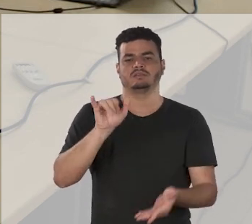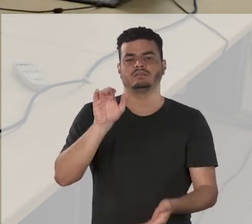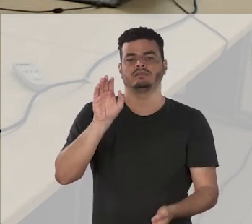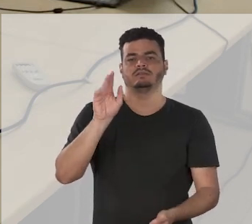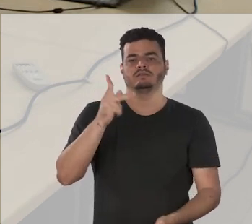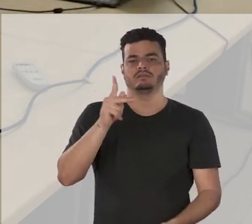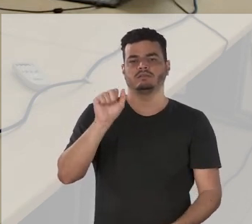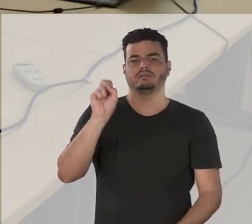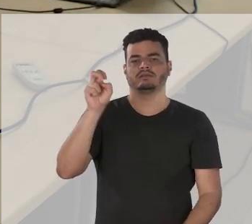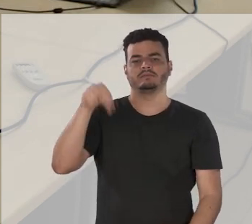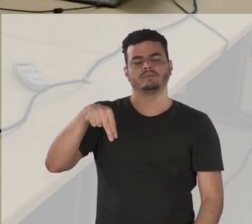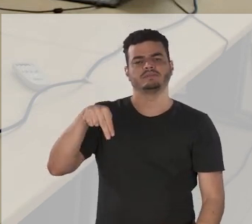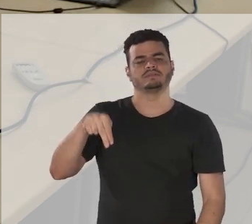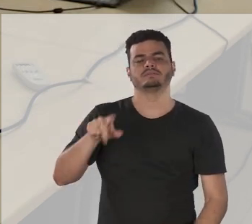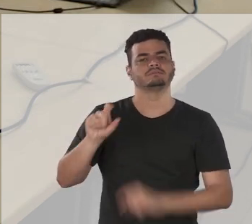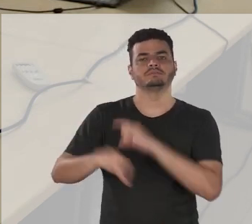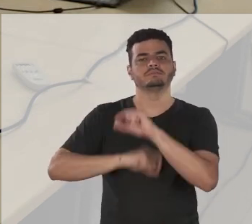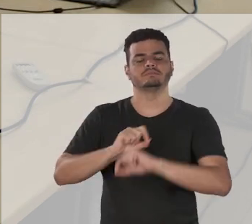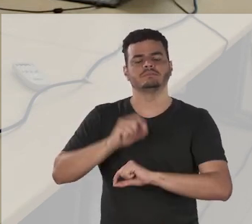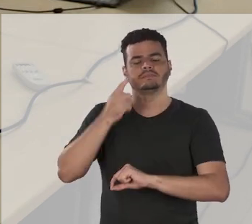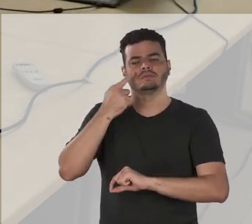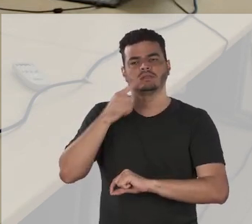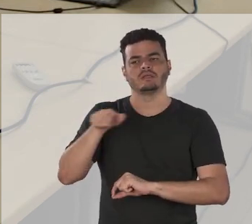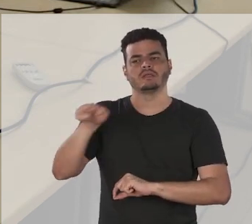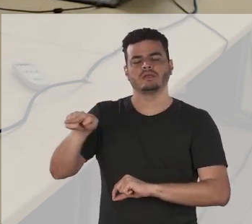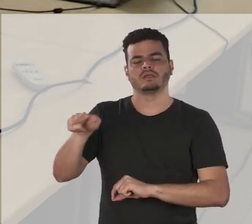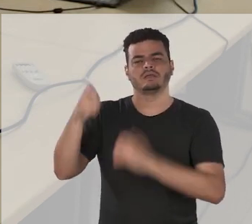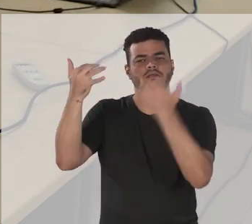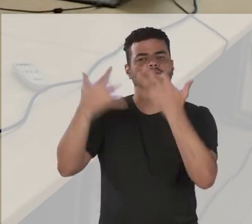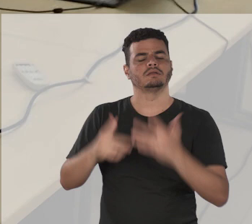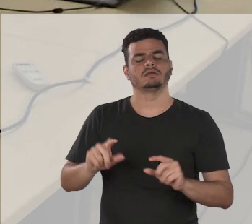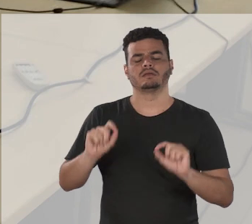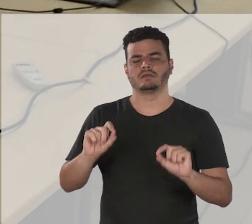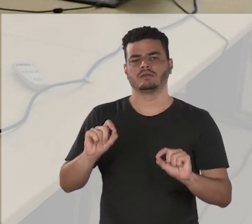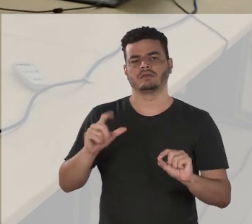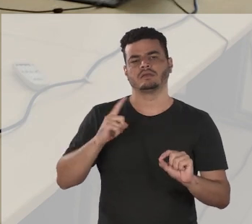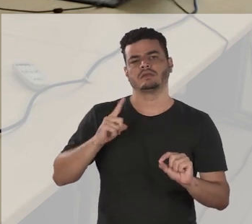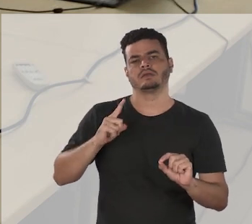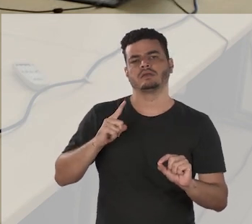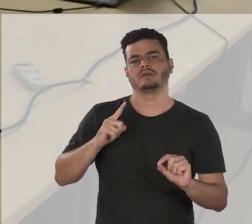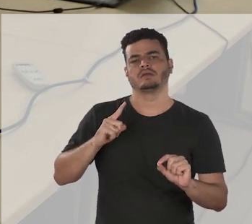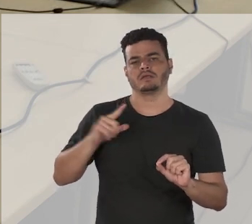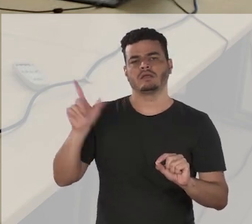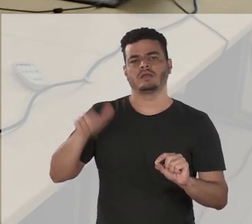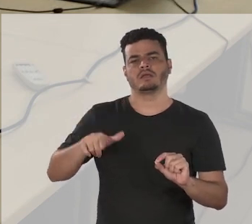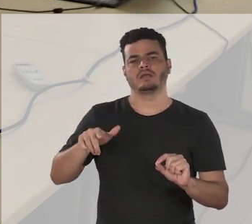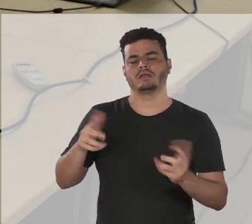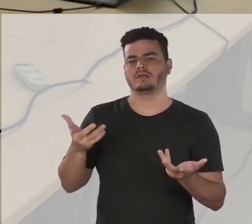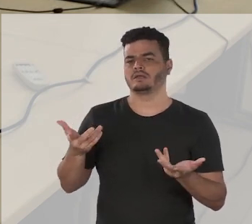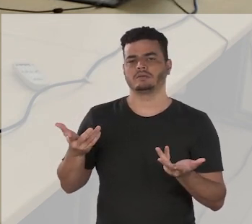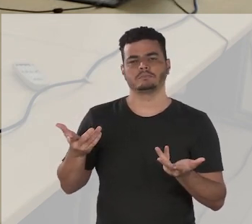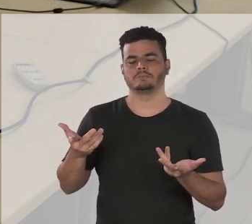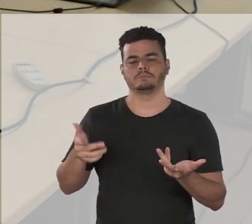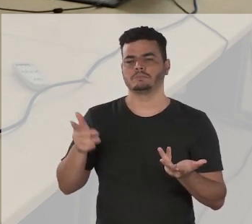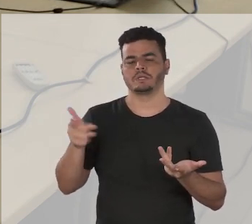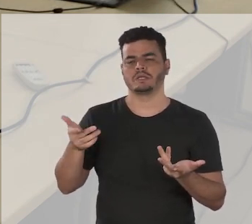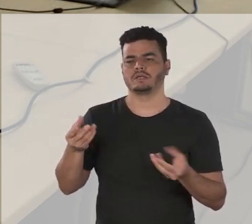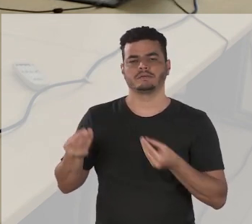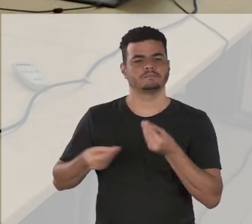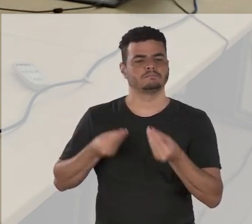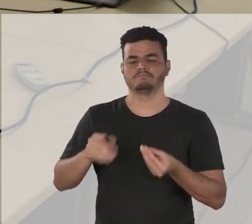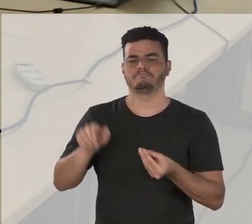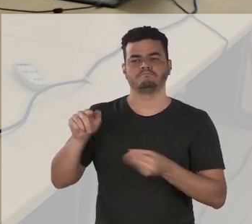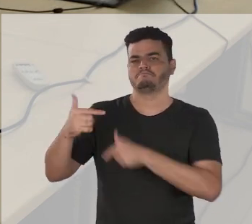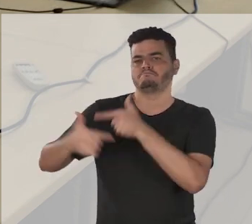escritor argentino. Você deve conseguir cálculo que o livro é em book. E, bom, e faz